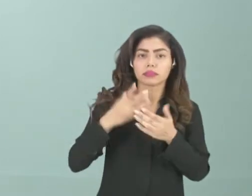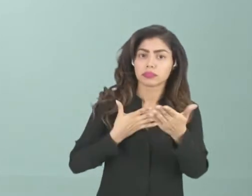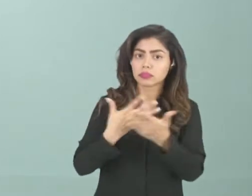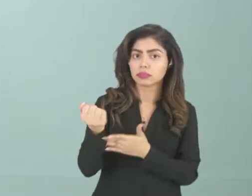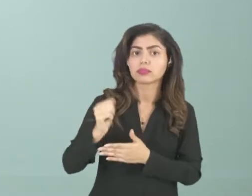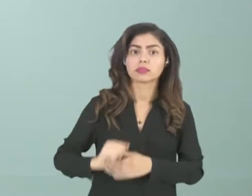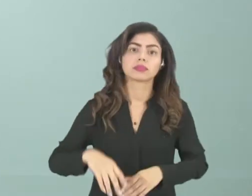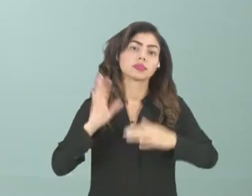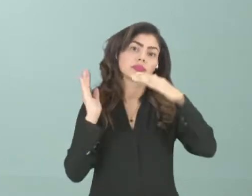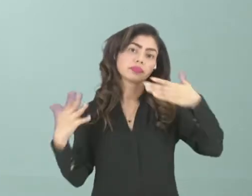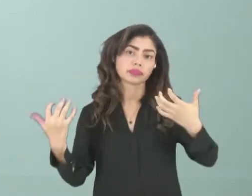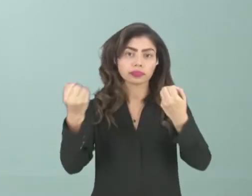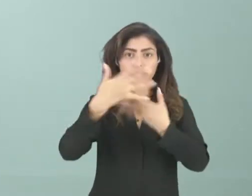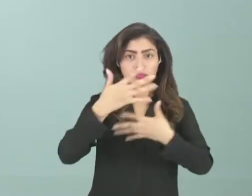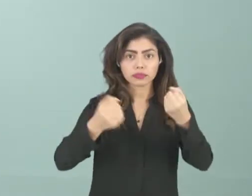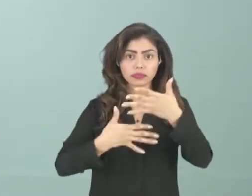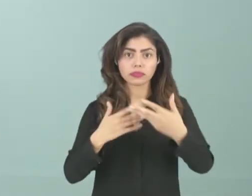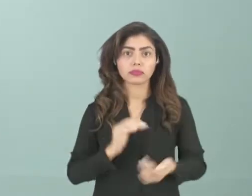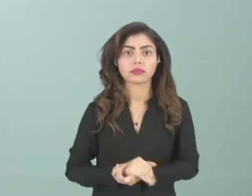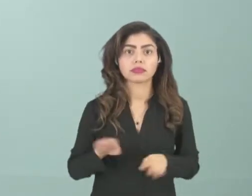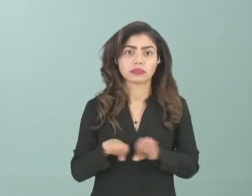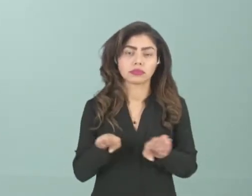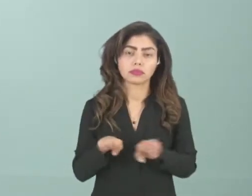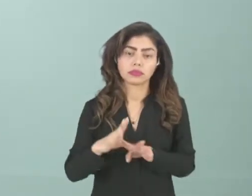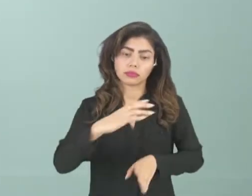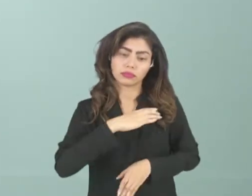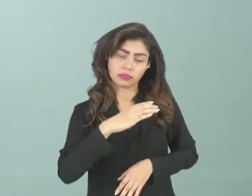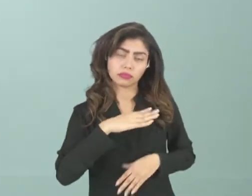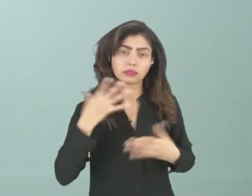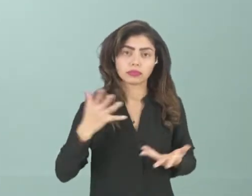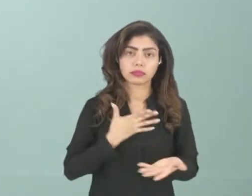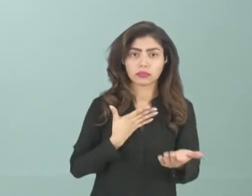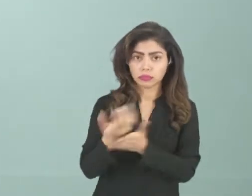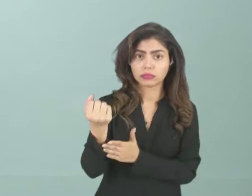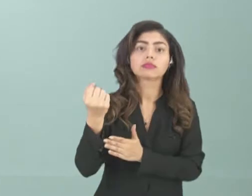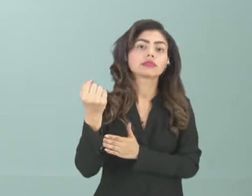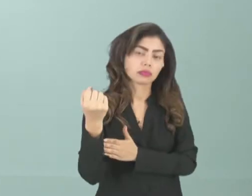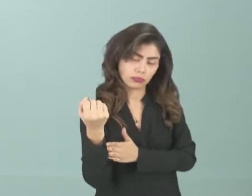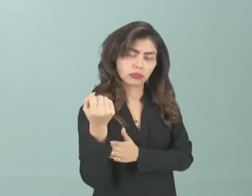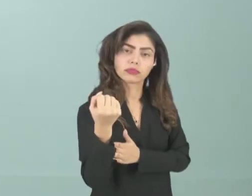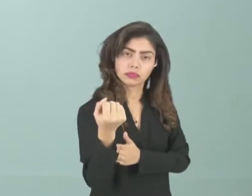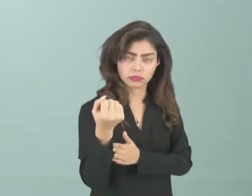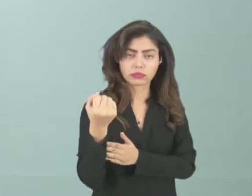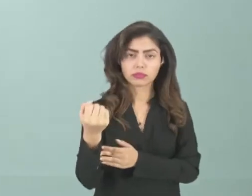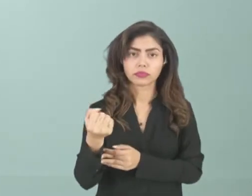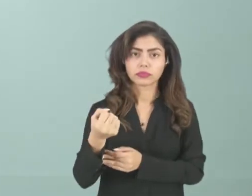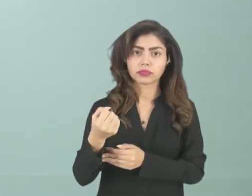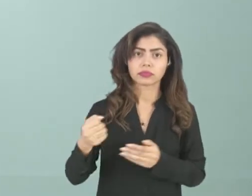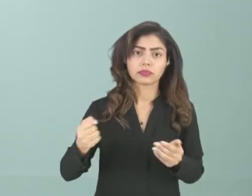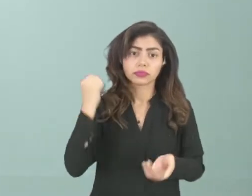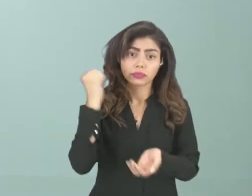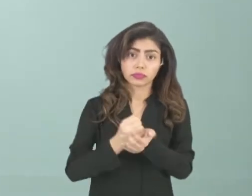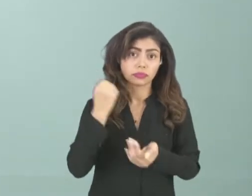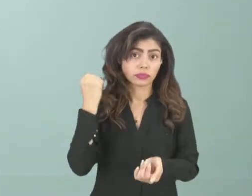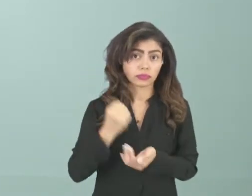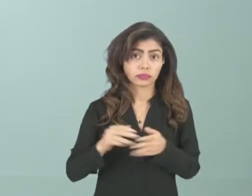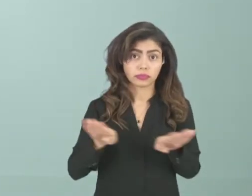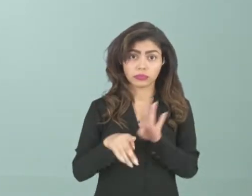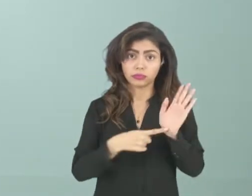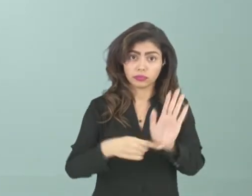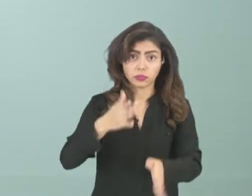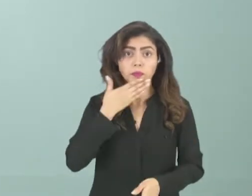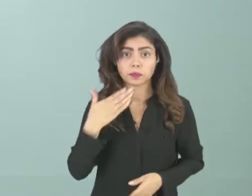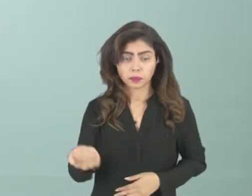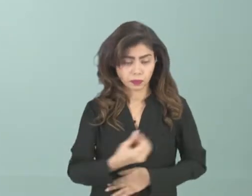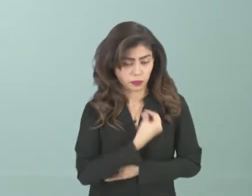busca dos centros urbanos e aí a gente vai perceber que essa busca nas cidades por emprego, por melhores condições de